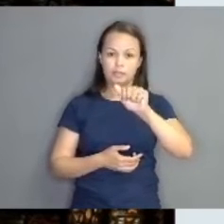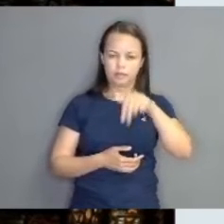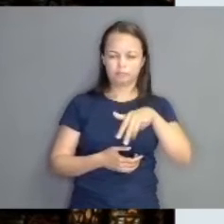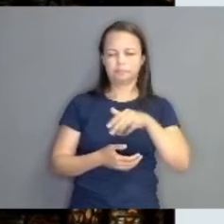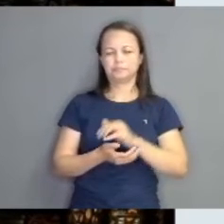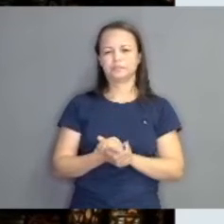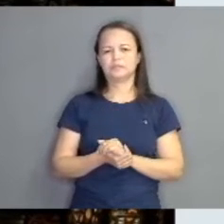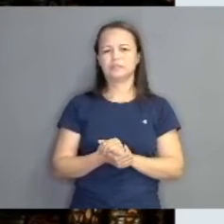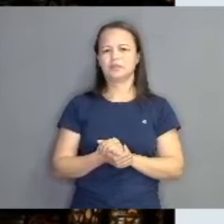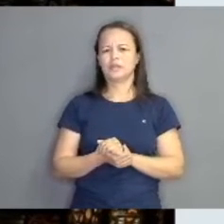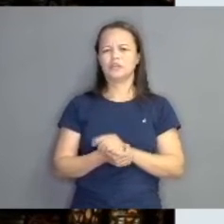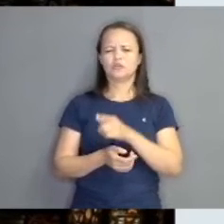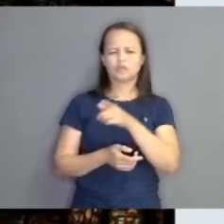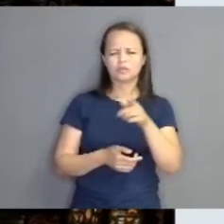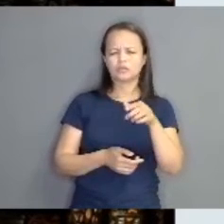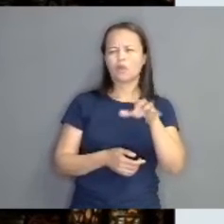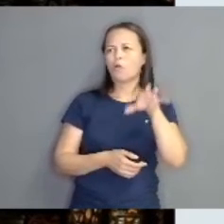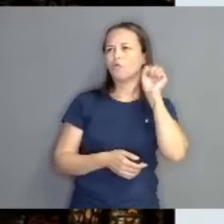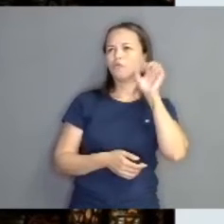Eis a questão.